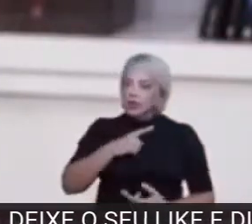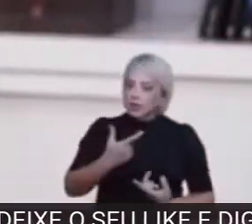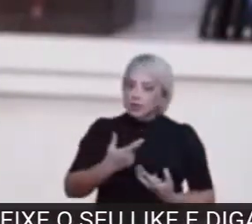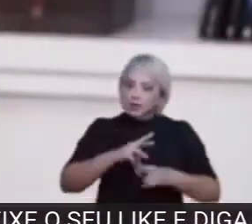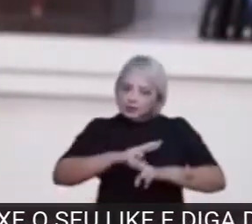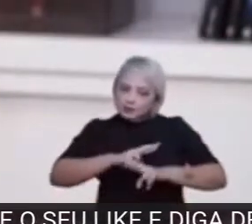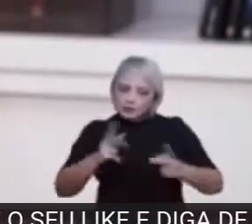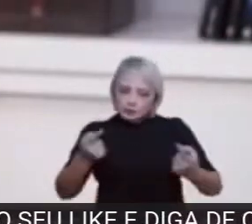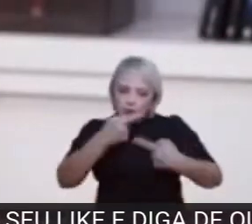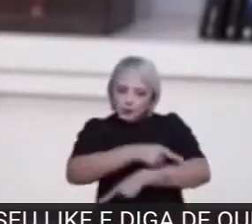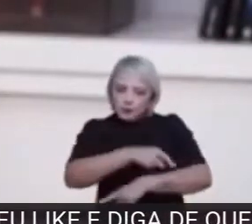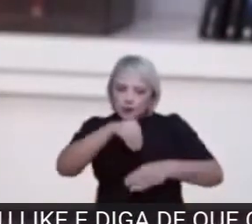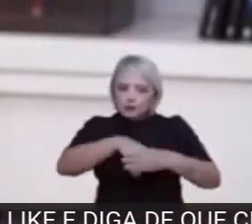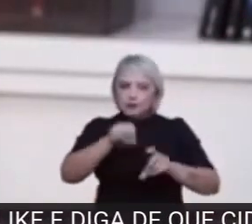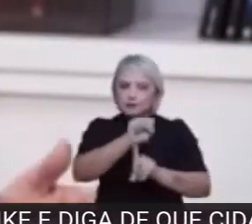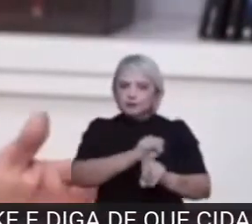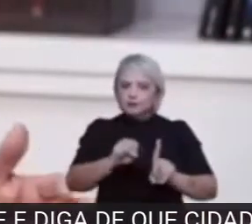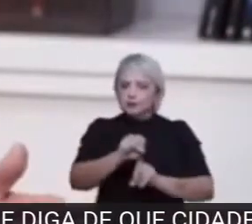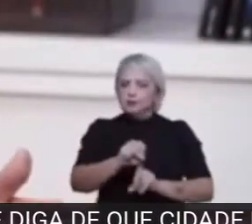sociedade.